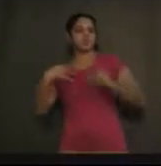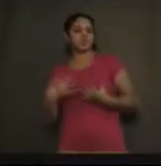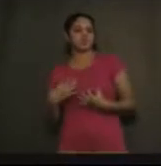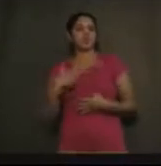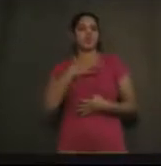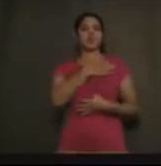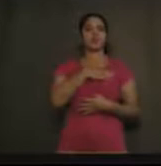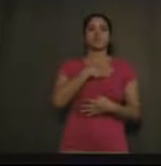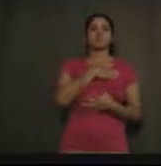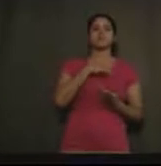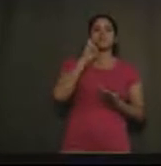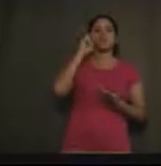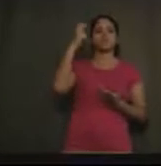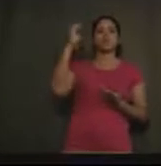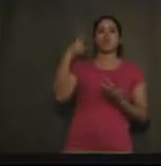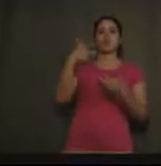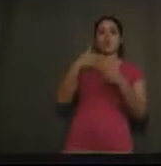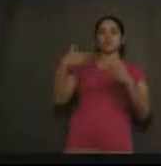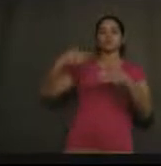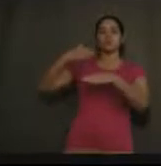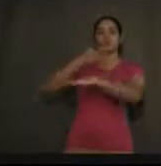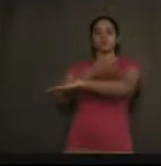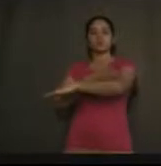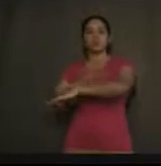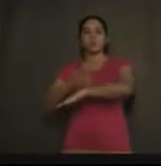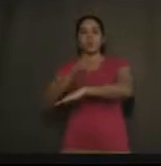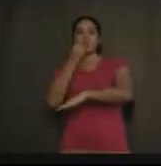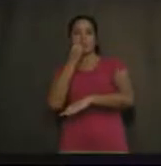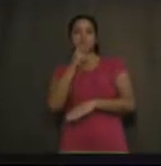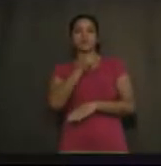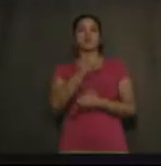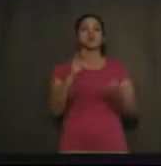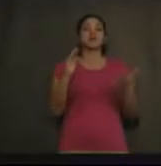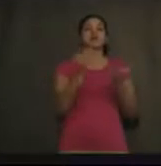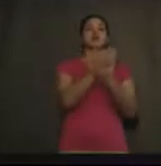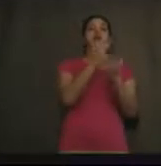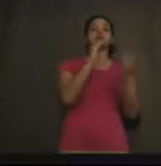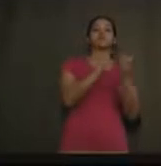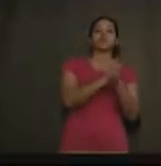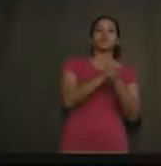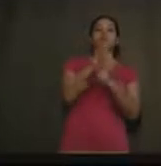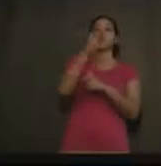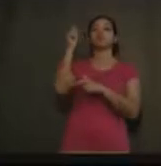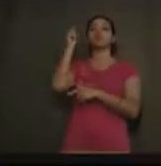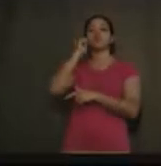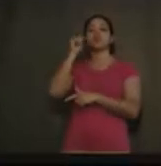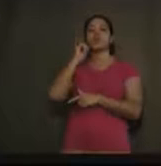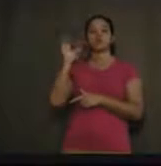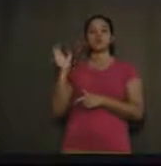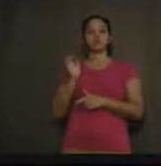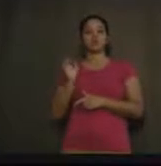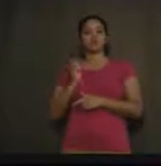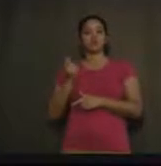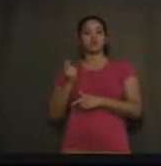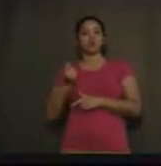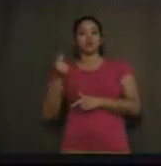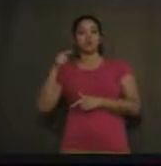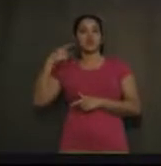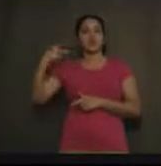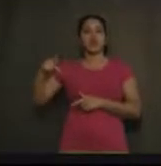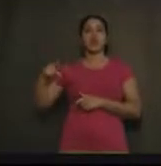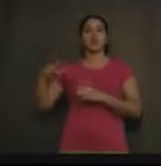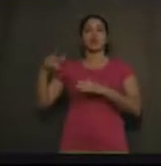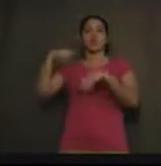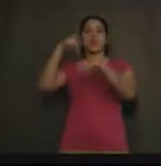da vida, e ele se casou com uma das herdeiras mais ricas da Suécia e realmente passou a vida